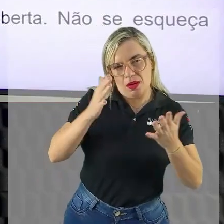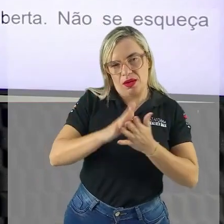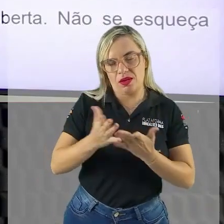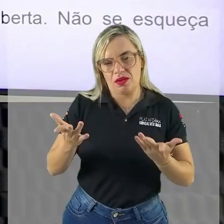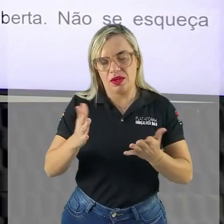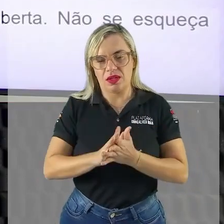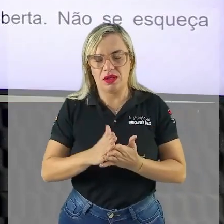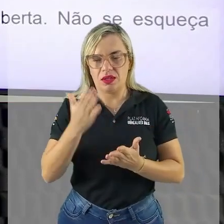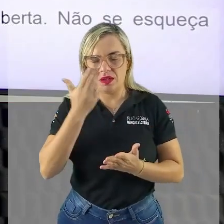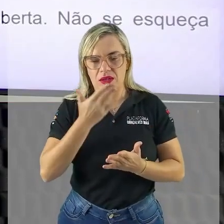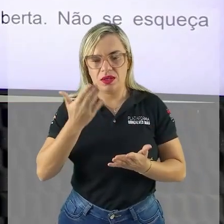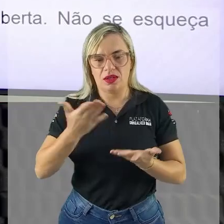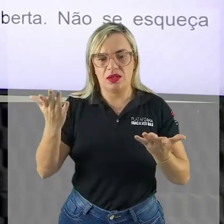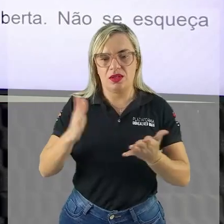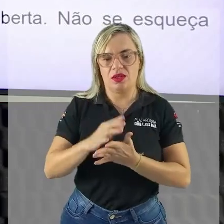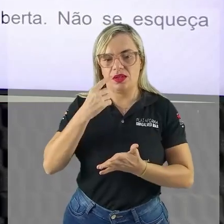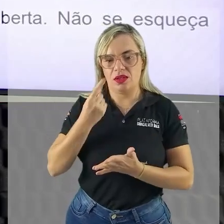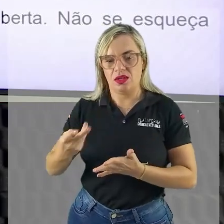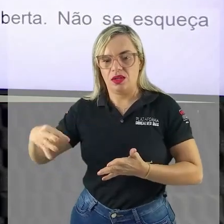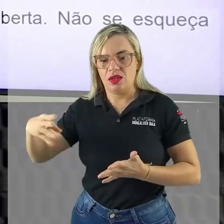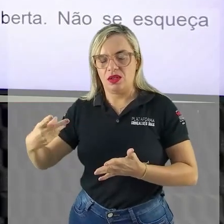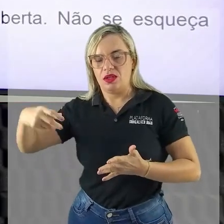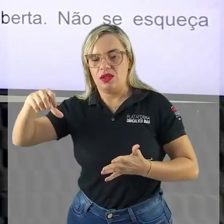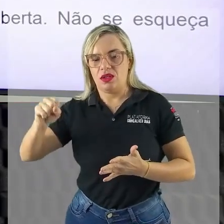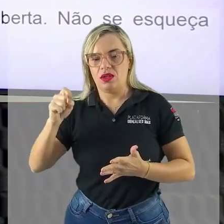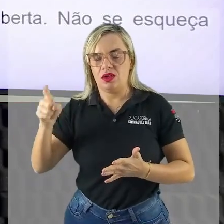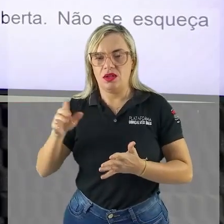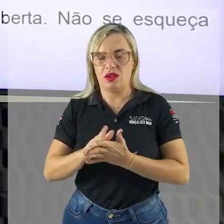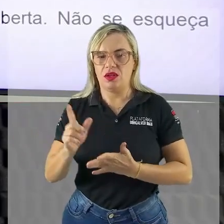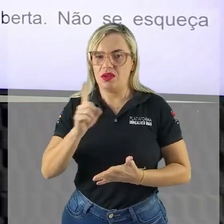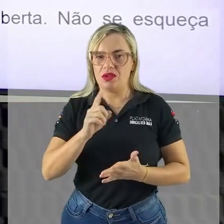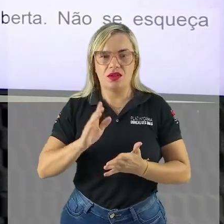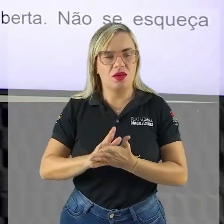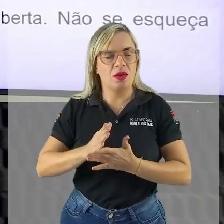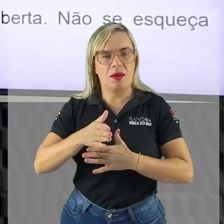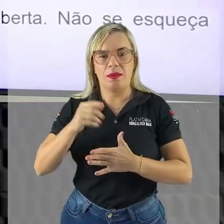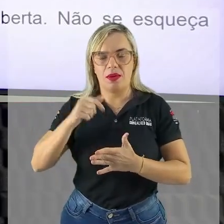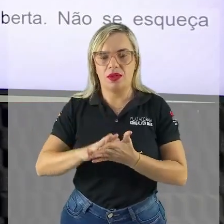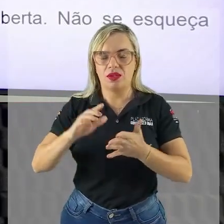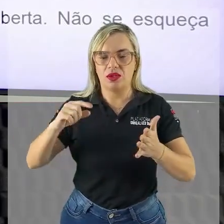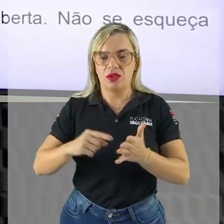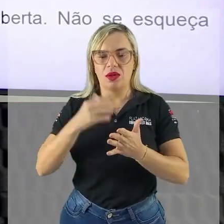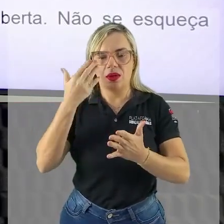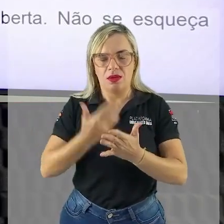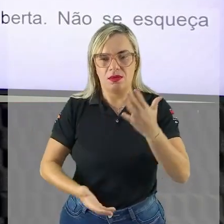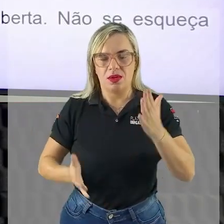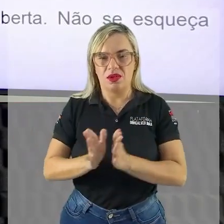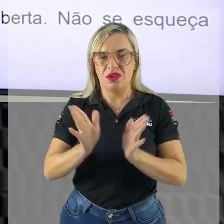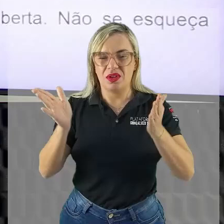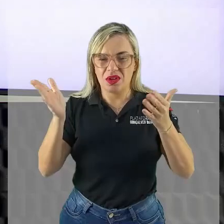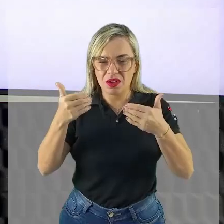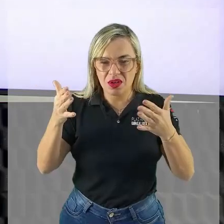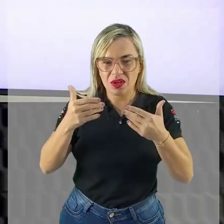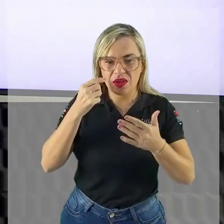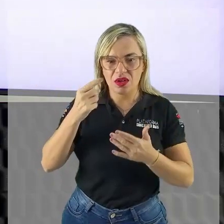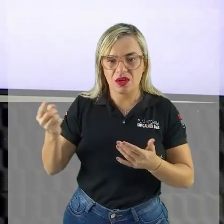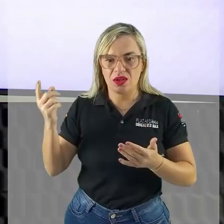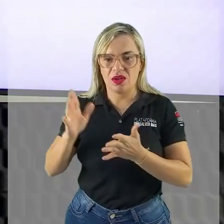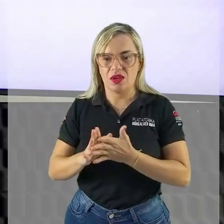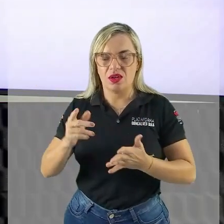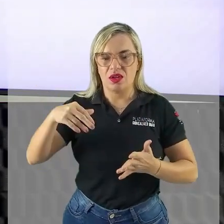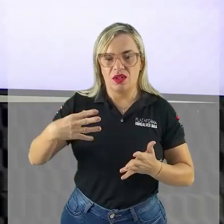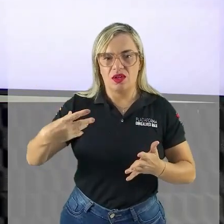passe. Agora, o barbarismo e o solecismo, de fato, não vão passar, porque chamam a atenção.